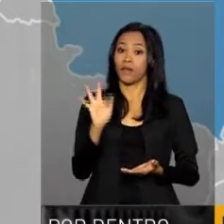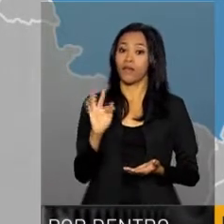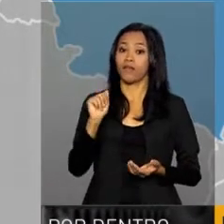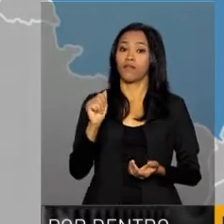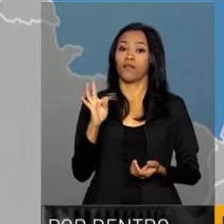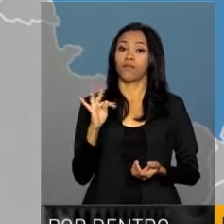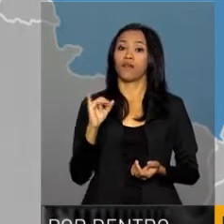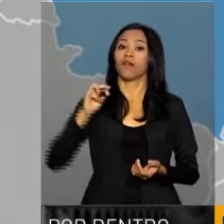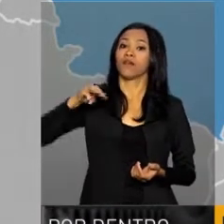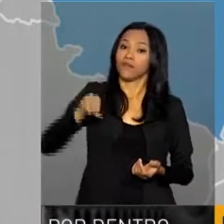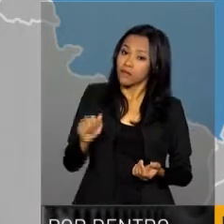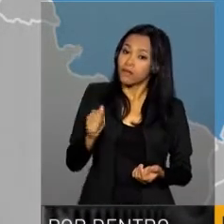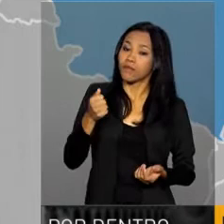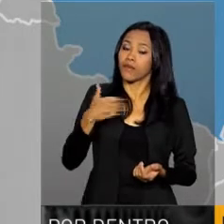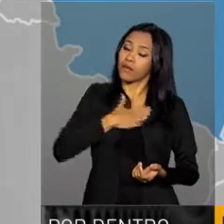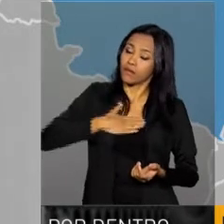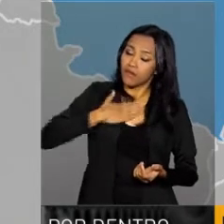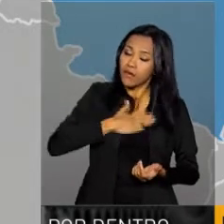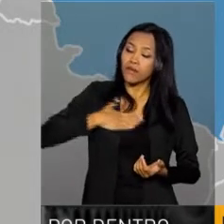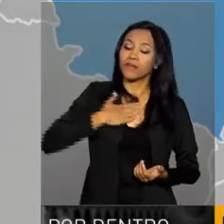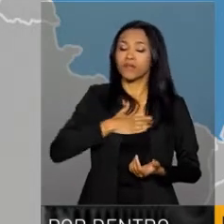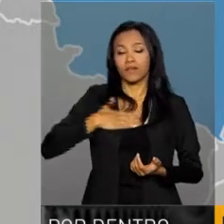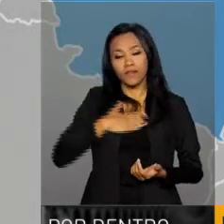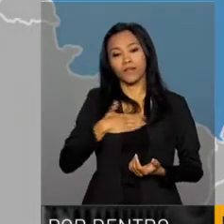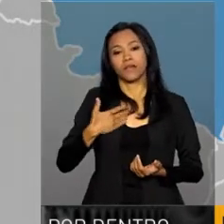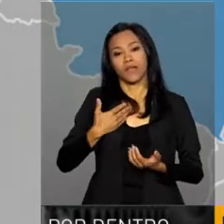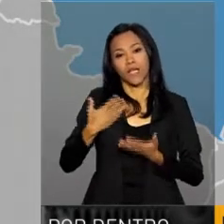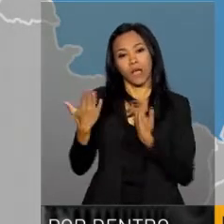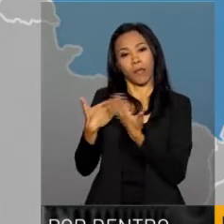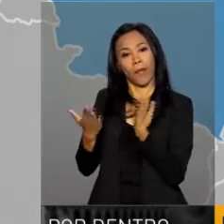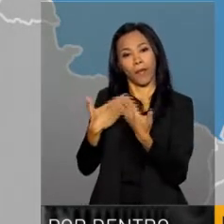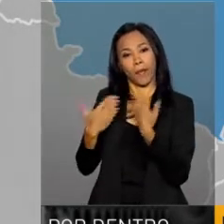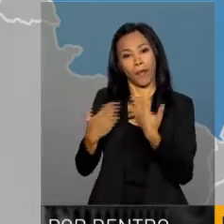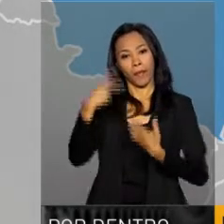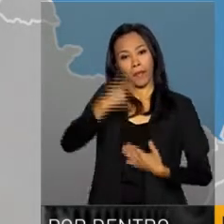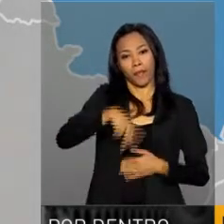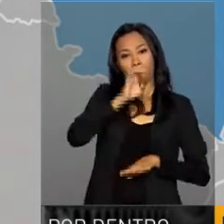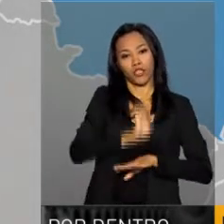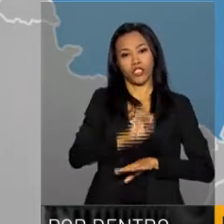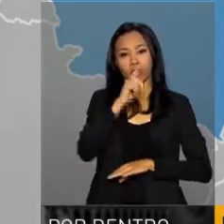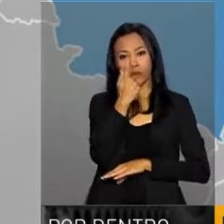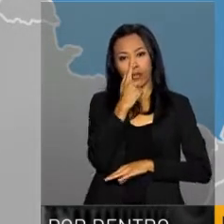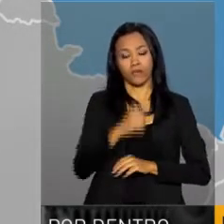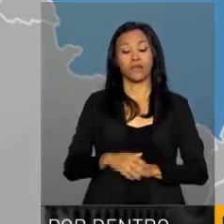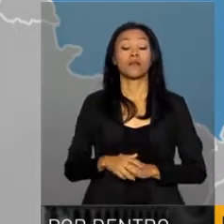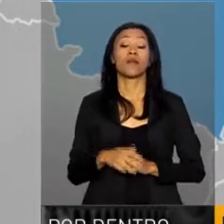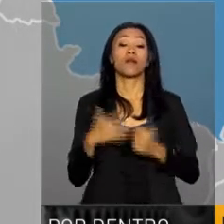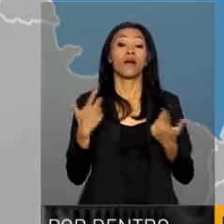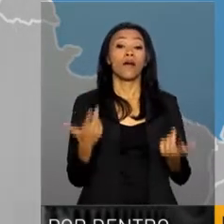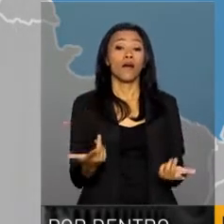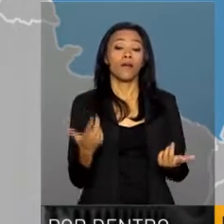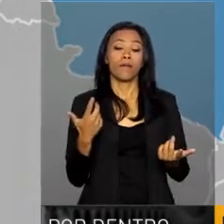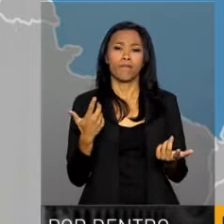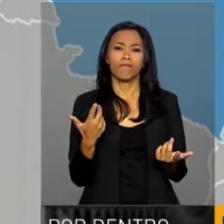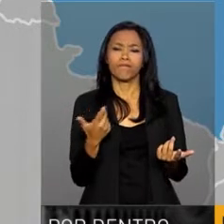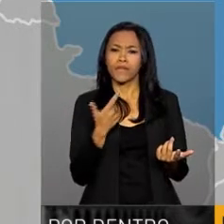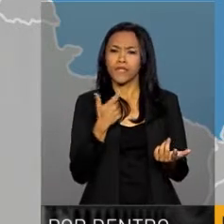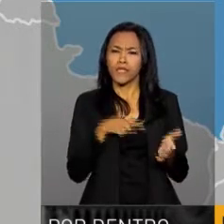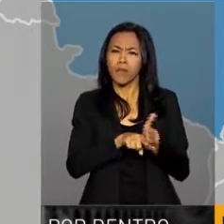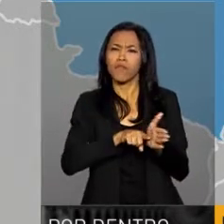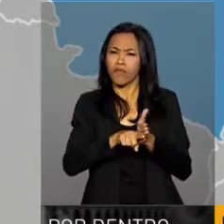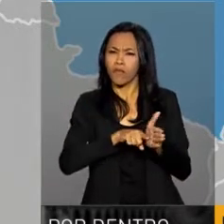senhora que também também da audiência de goiás e por dados mais recentes que temos secretária pelo menos um referencial